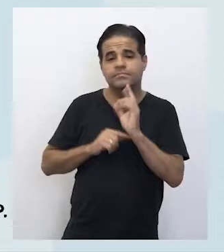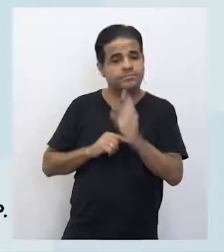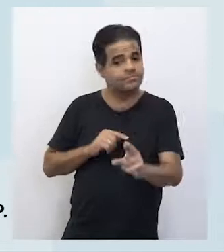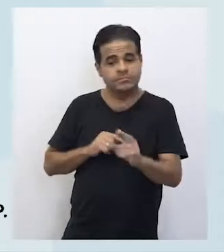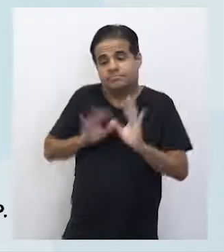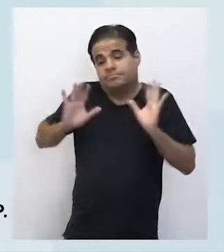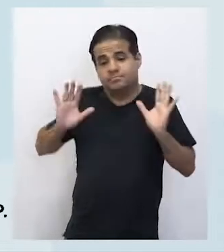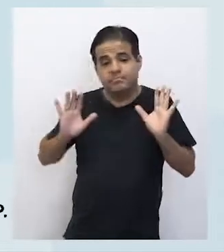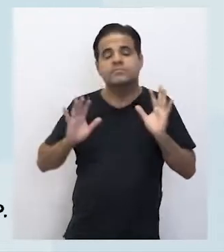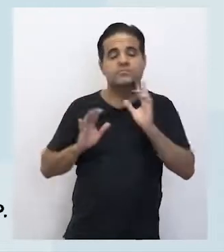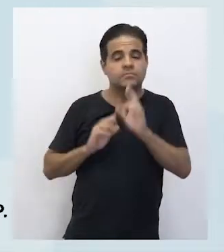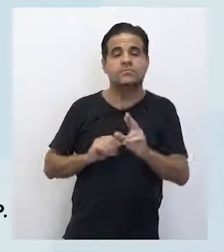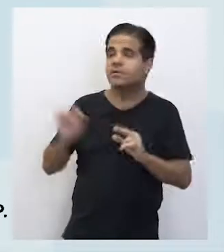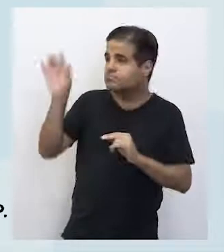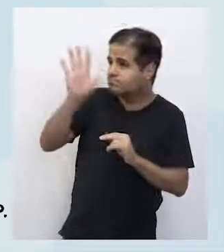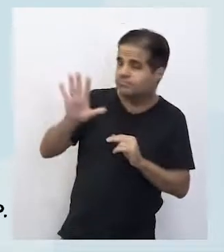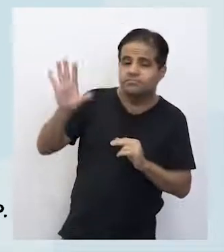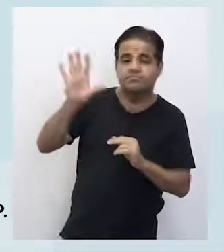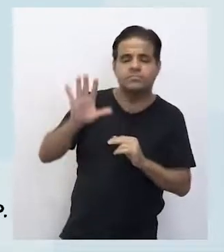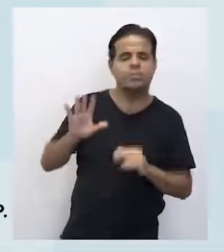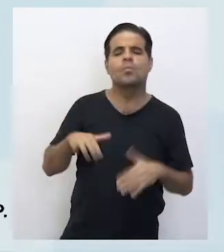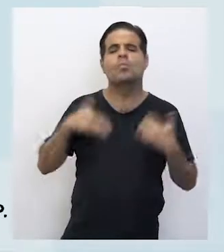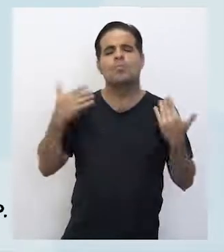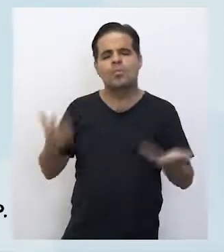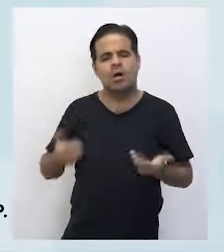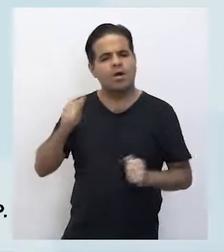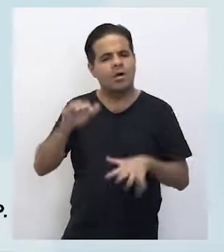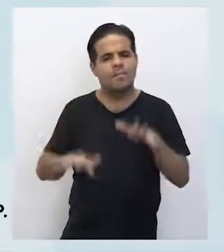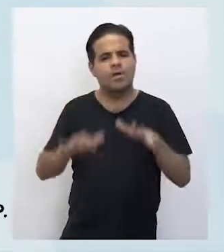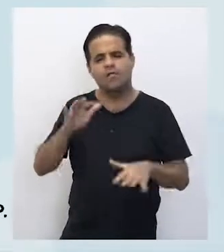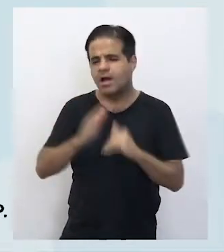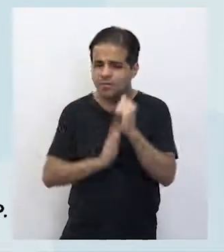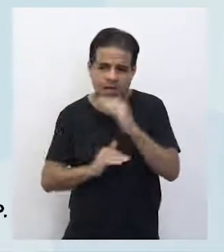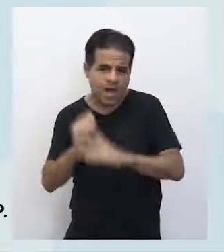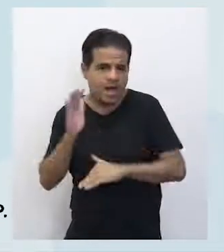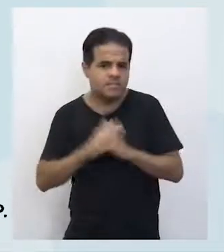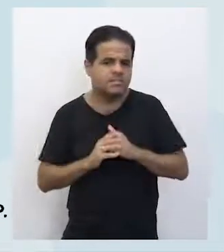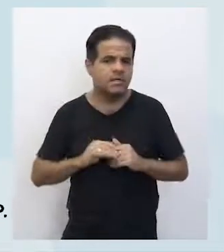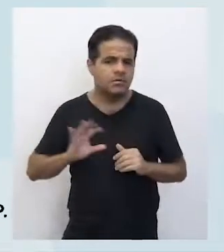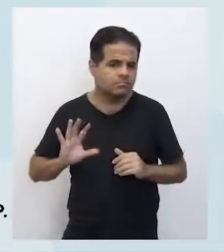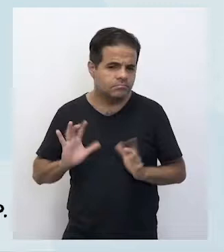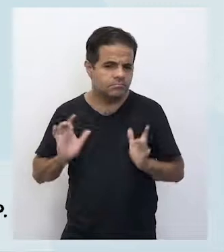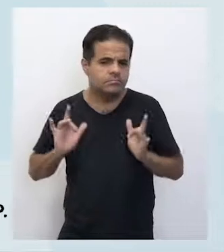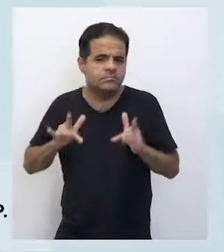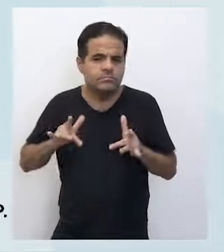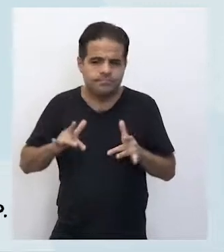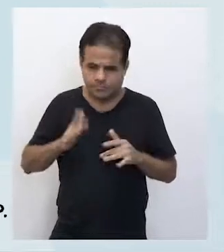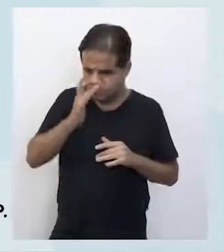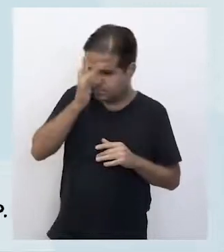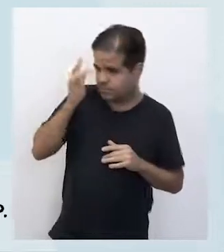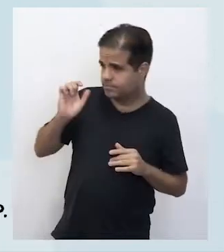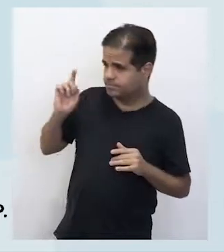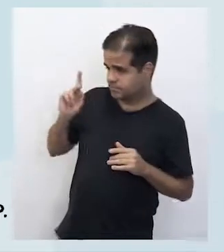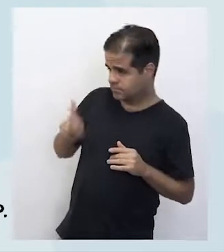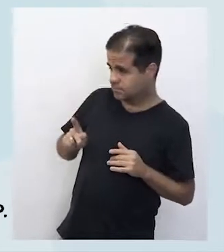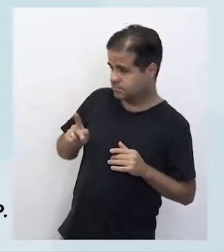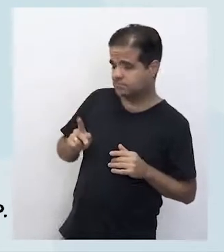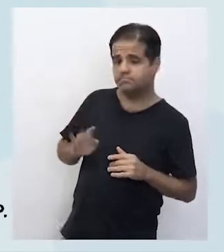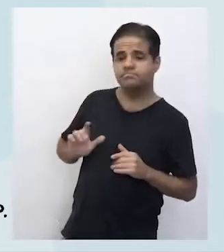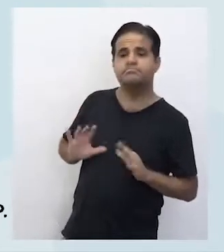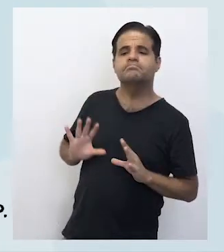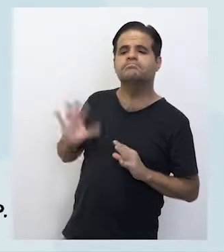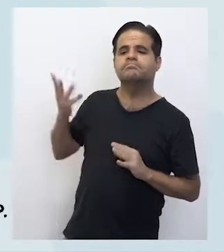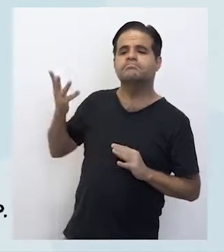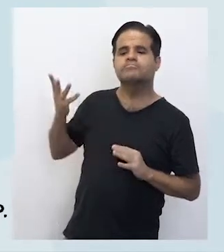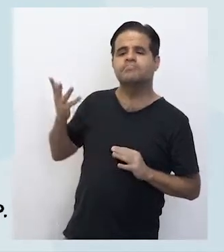uma consequência essa imagem. E qual foi a provável ação que deixou essa pessoa assim? O que